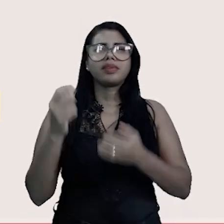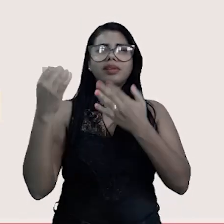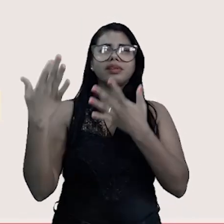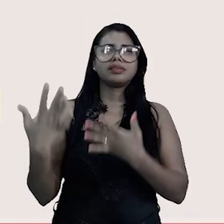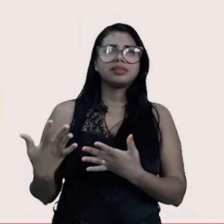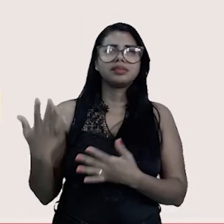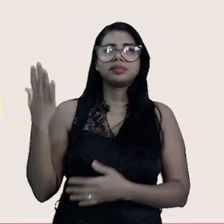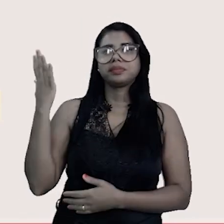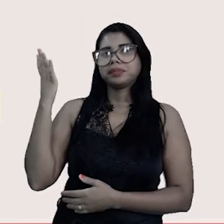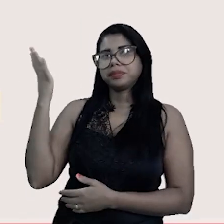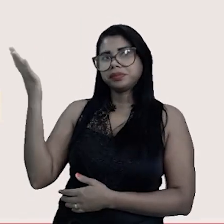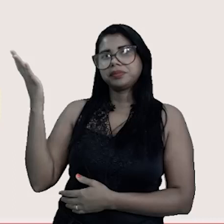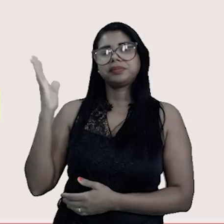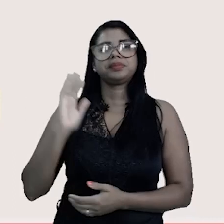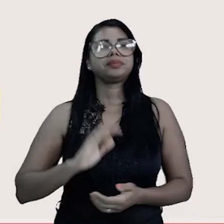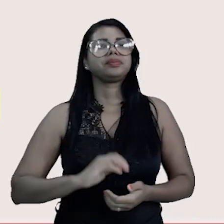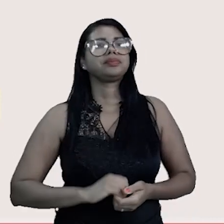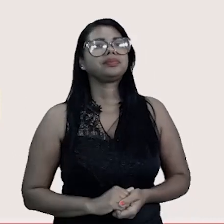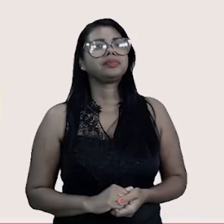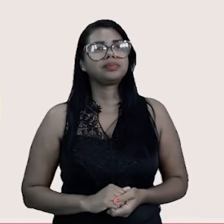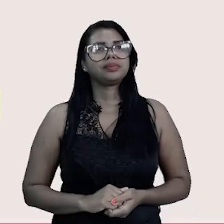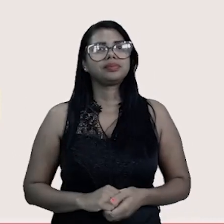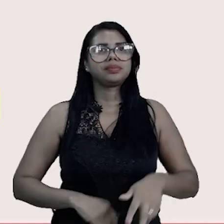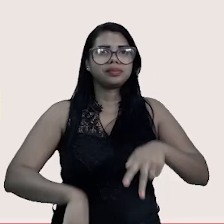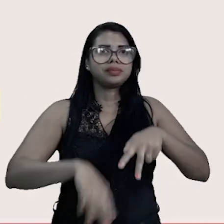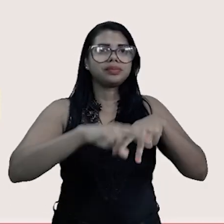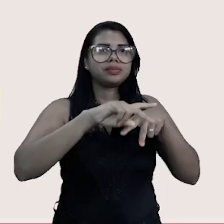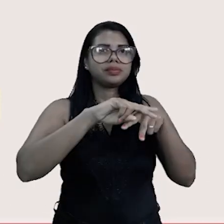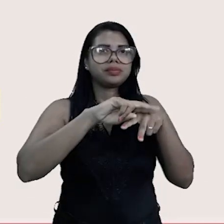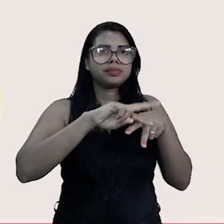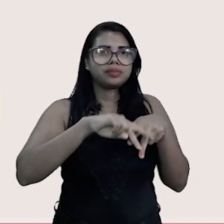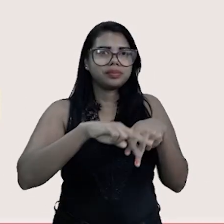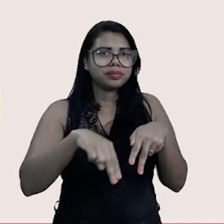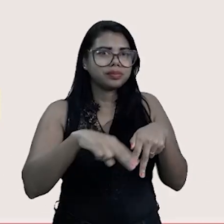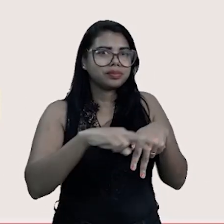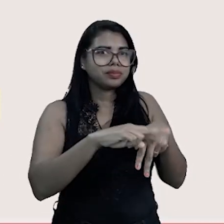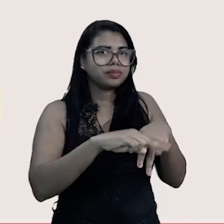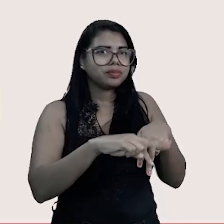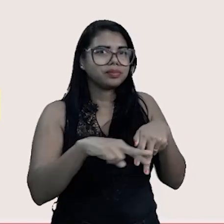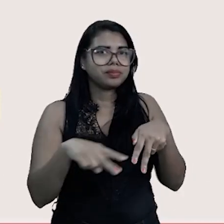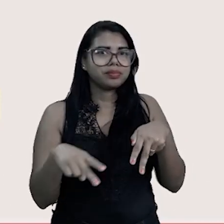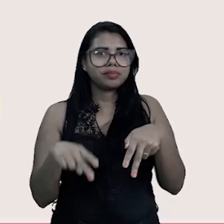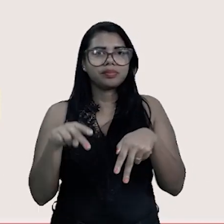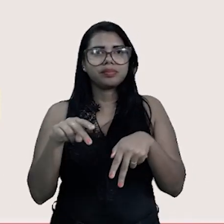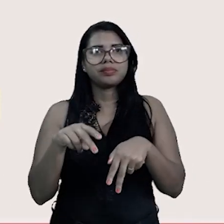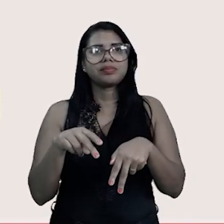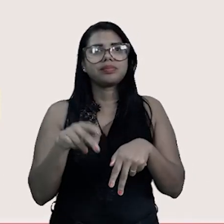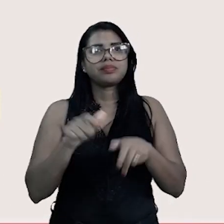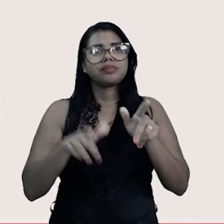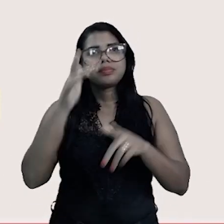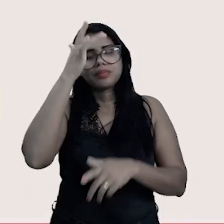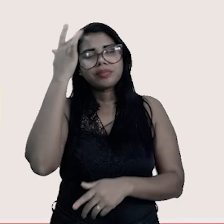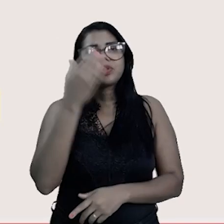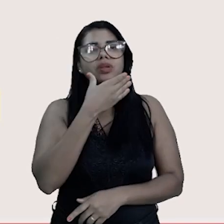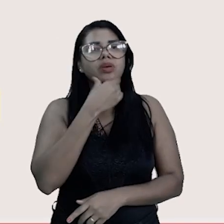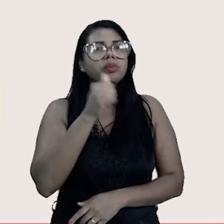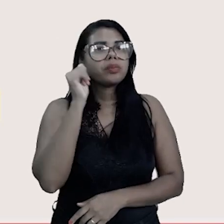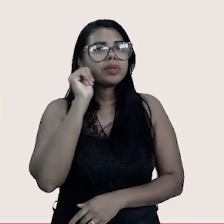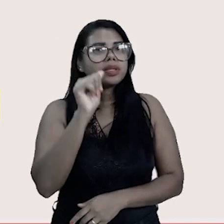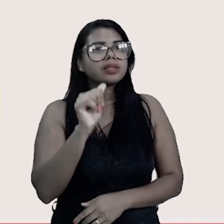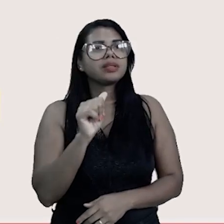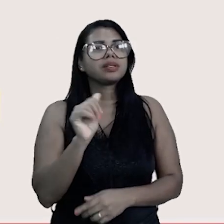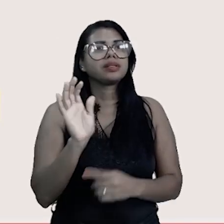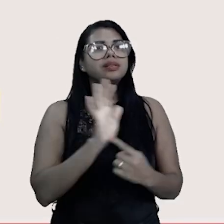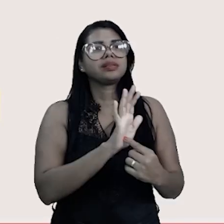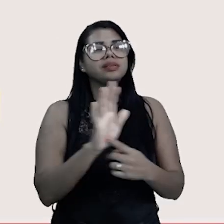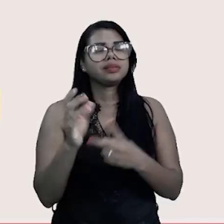Silepse pode ser de gênero, de número, de pessoa. Gênero, masculino, feminino. Então você observa aqui, ó,